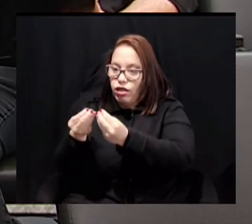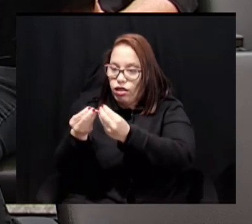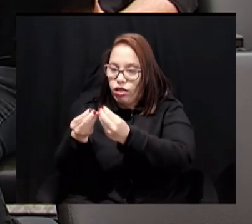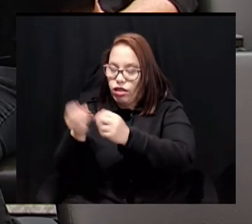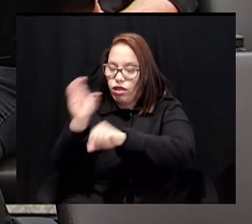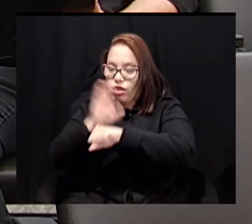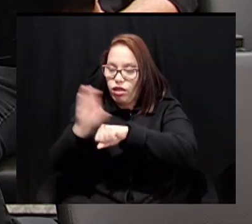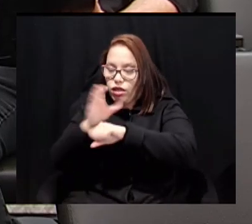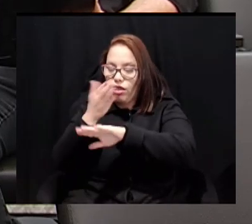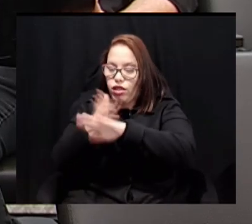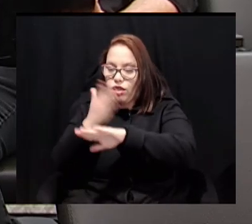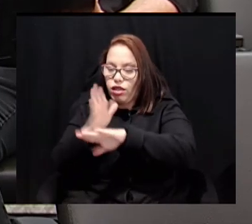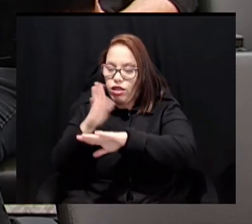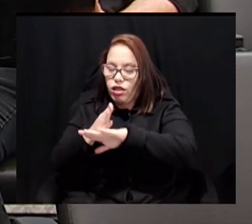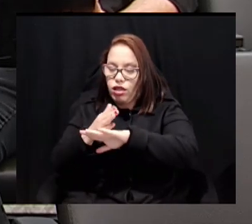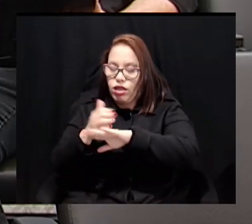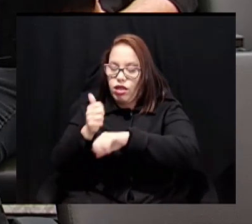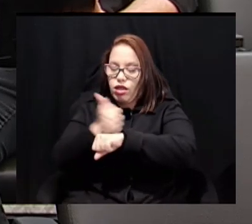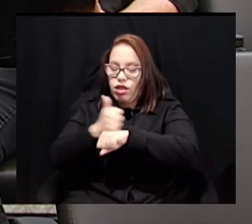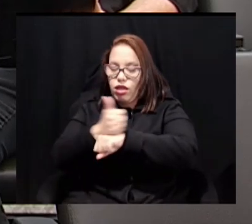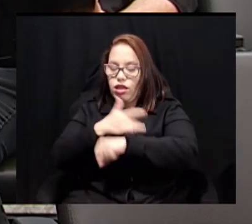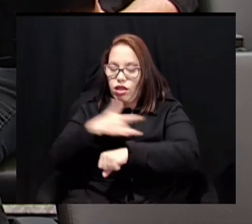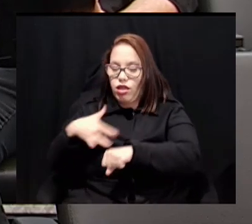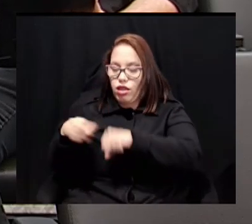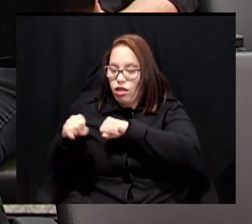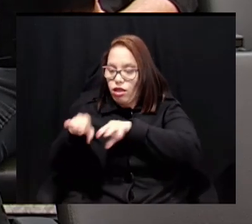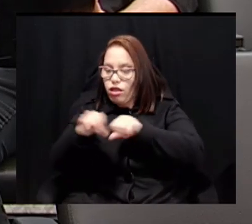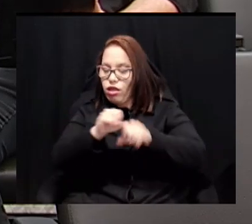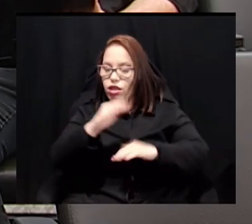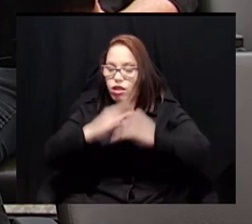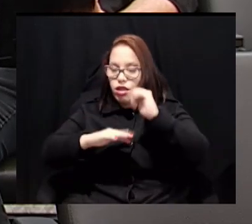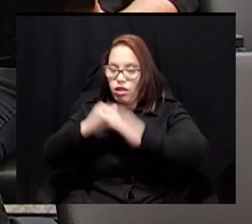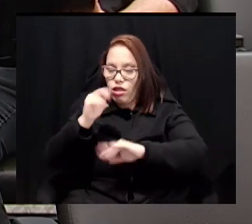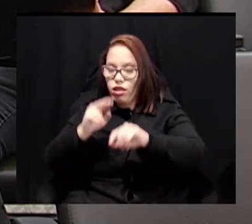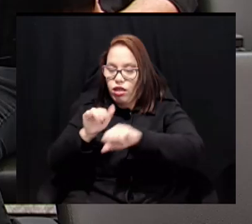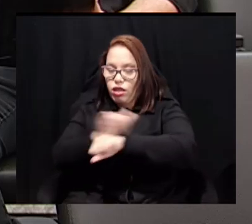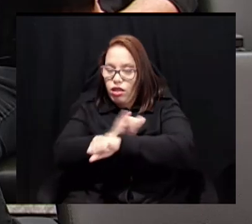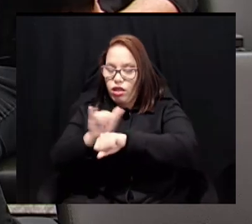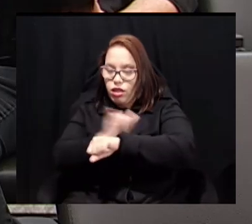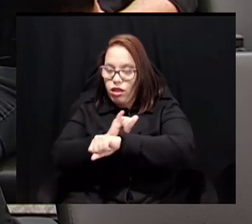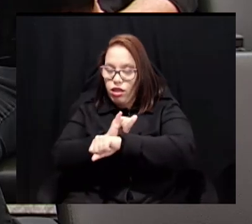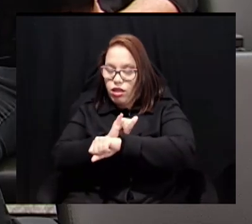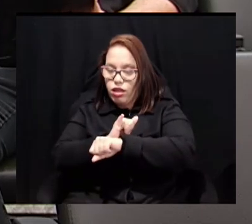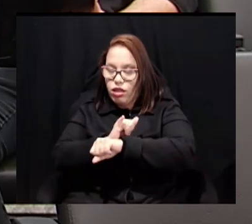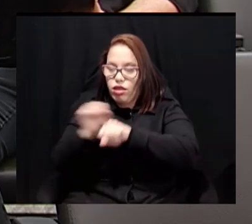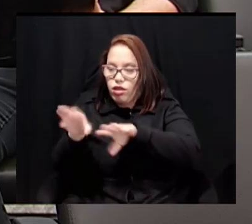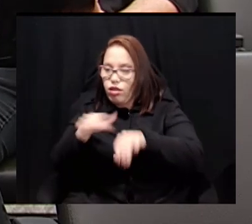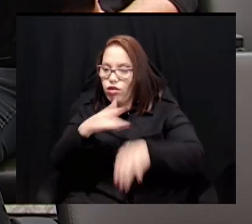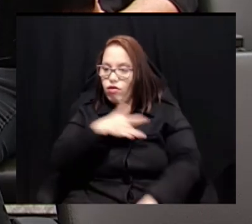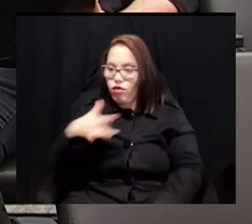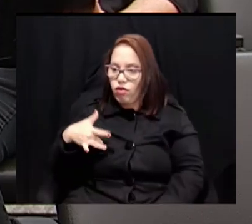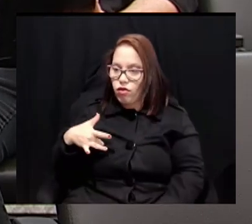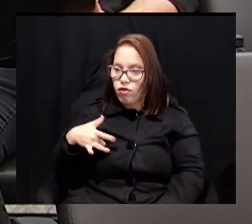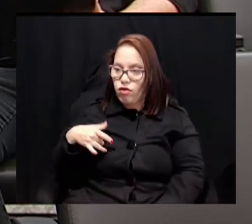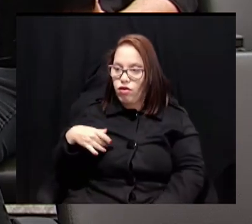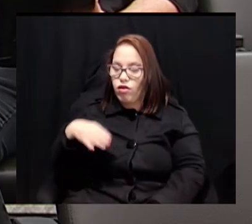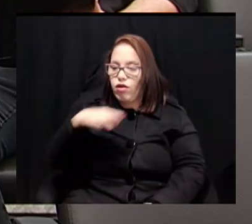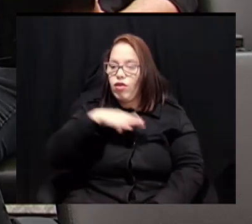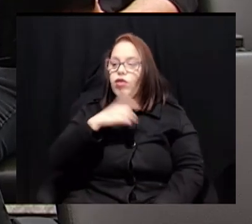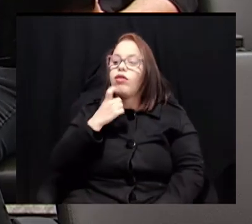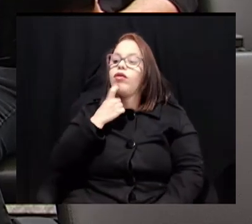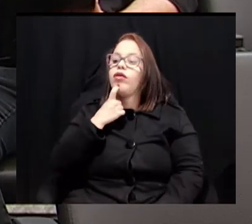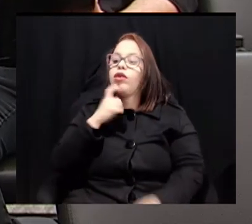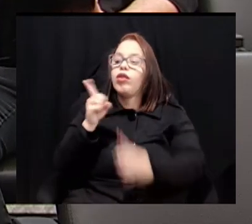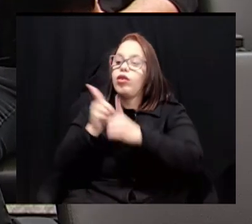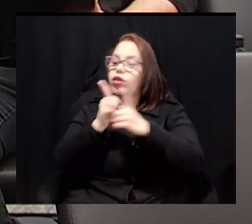aos profissionais da saúde e educação atuantes nos equipamentos de ensino e de saúde no município de Campinas para atendimento e